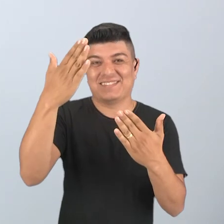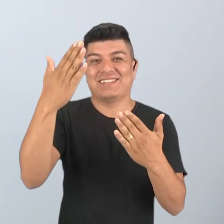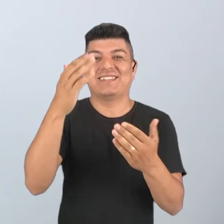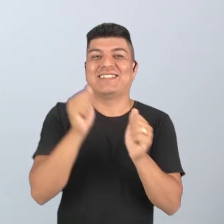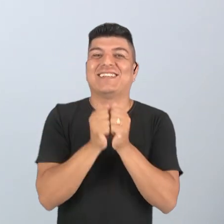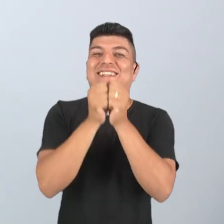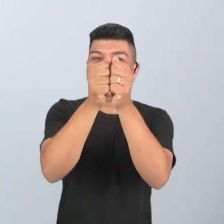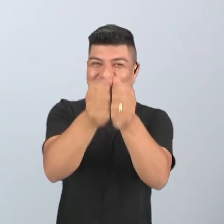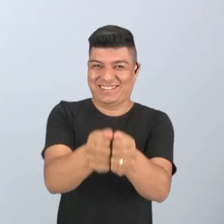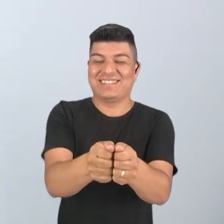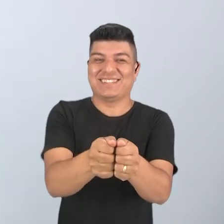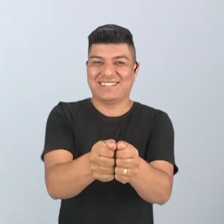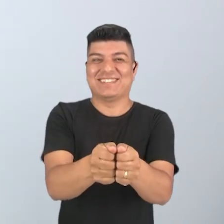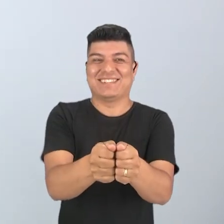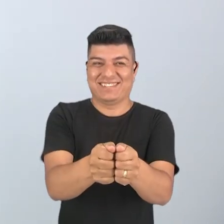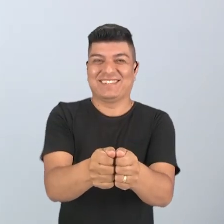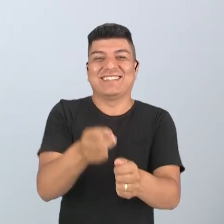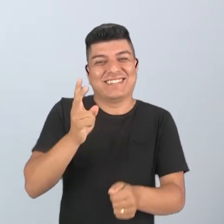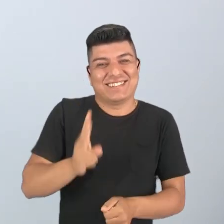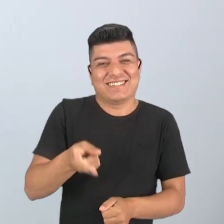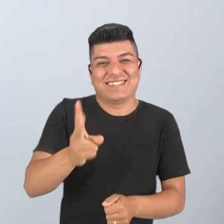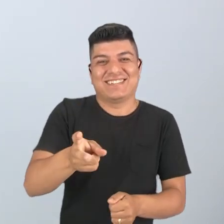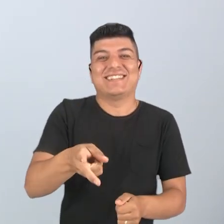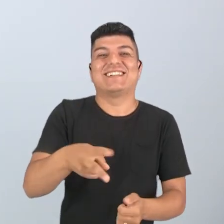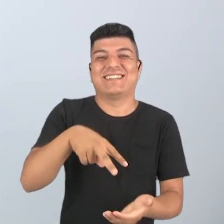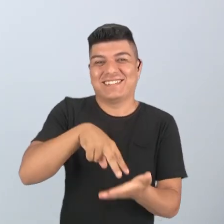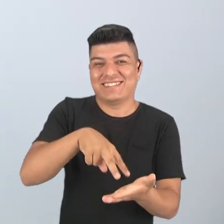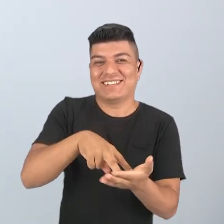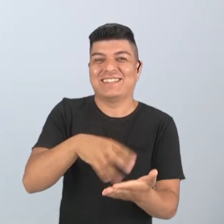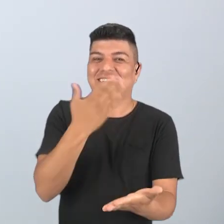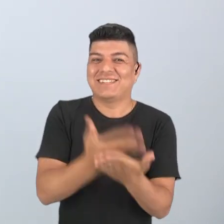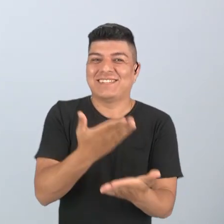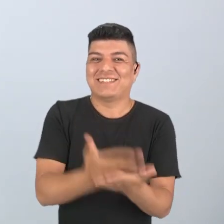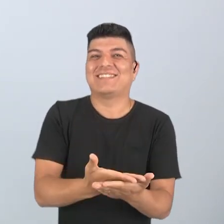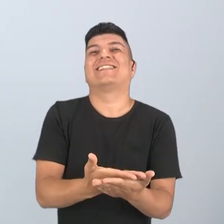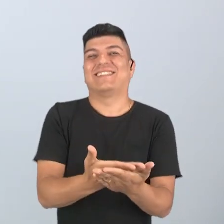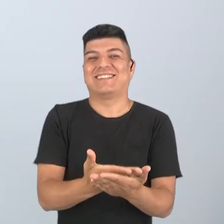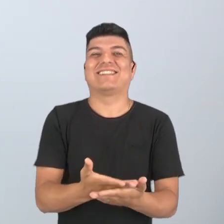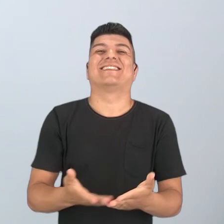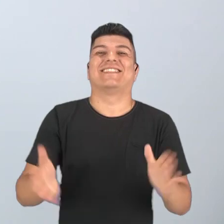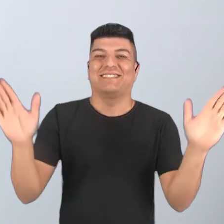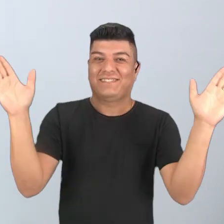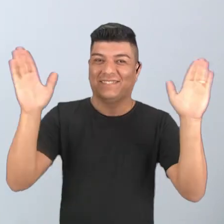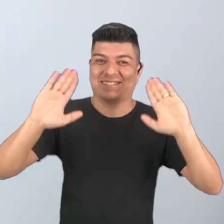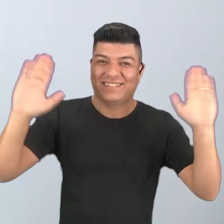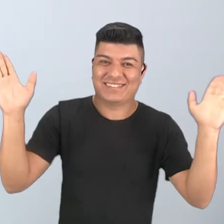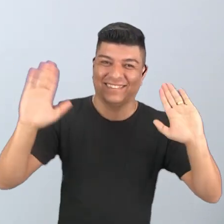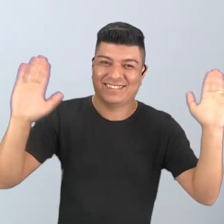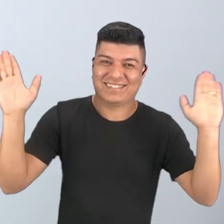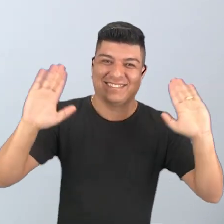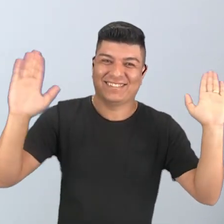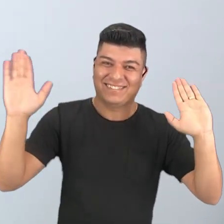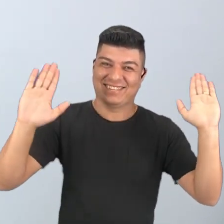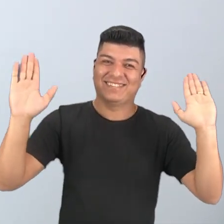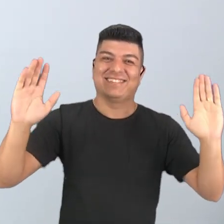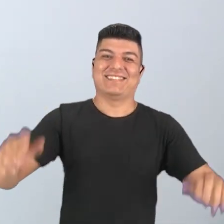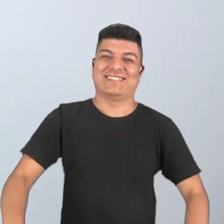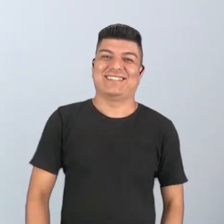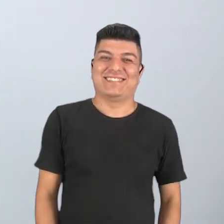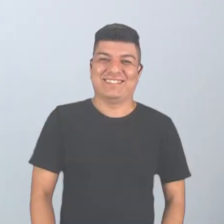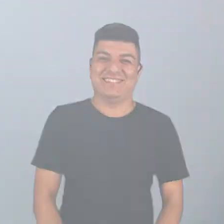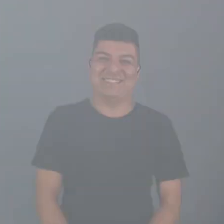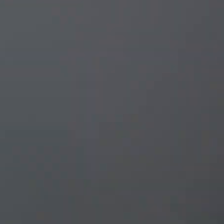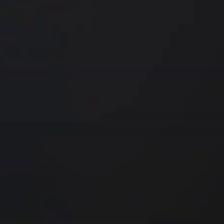aqui conosco, continue firme com os seus estudos e até o nosso próximo encontro. Tchau, tchau!